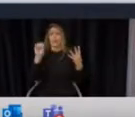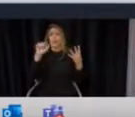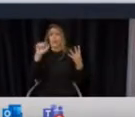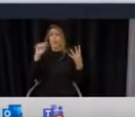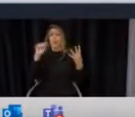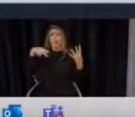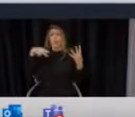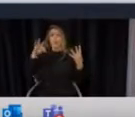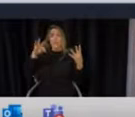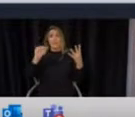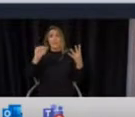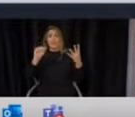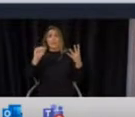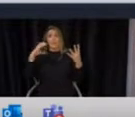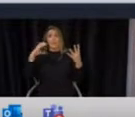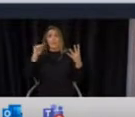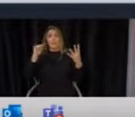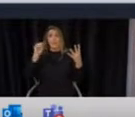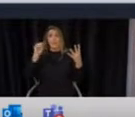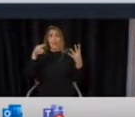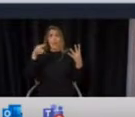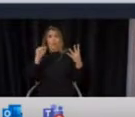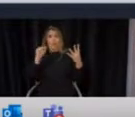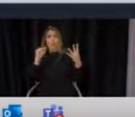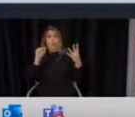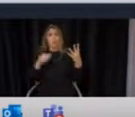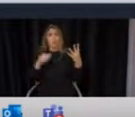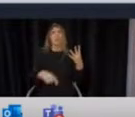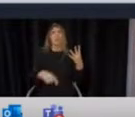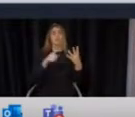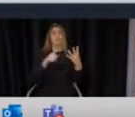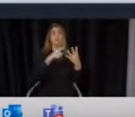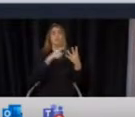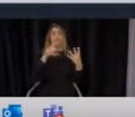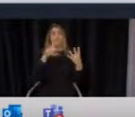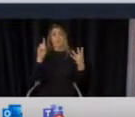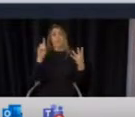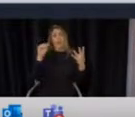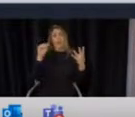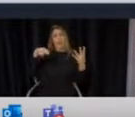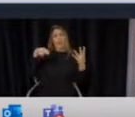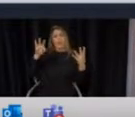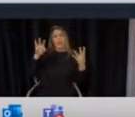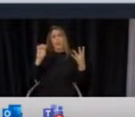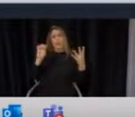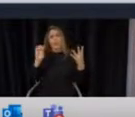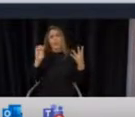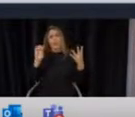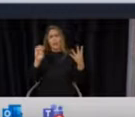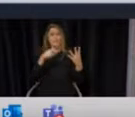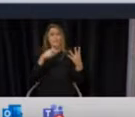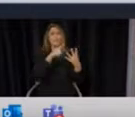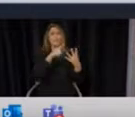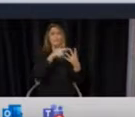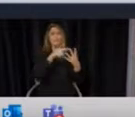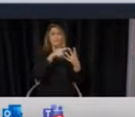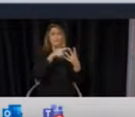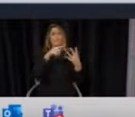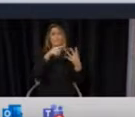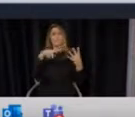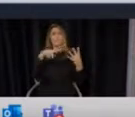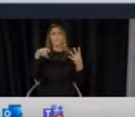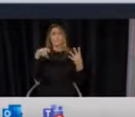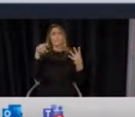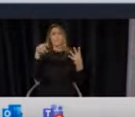da Zona Norte. Do Dante Pazanese, todos os hospitais da Zona Leste. Escola Paulista de Medicina atende os